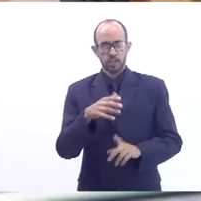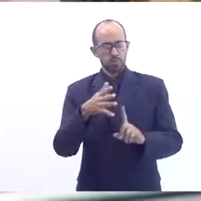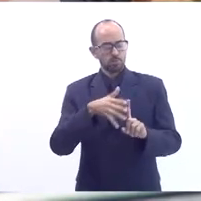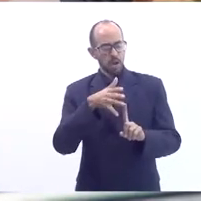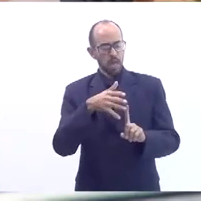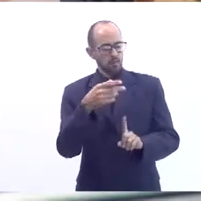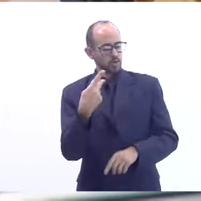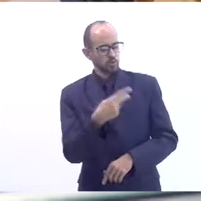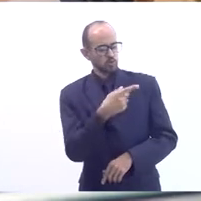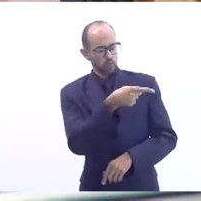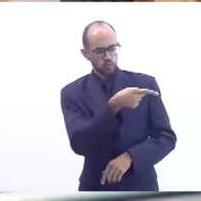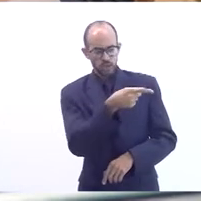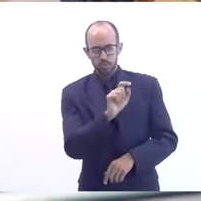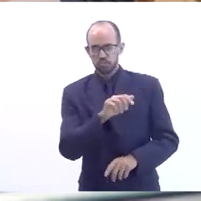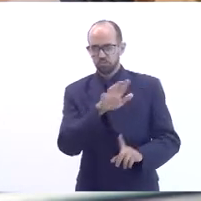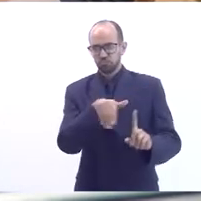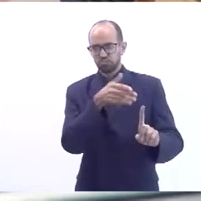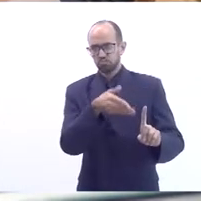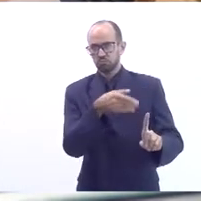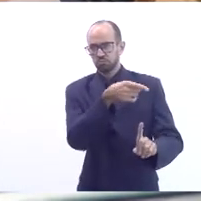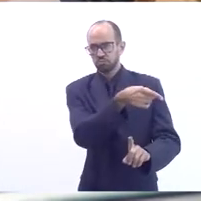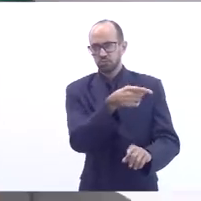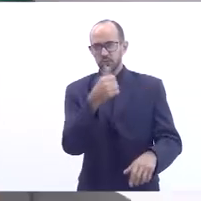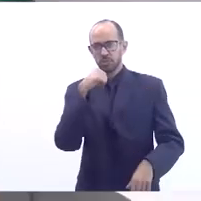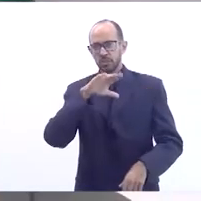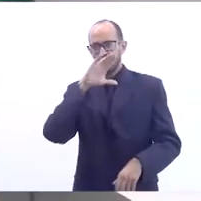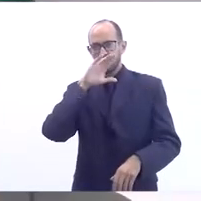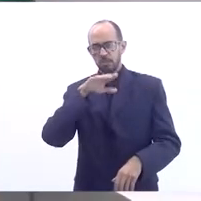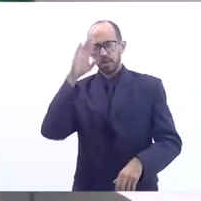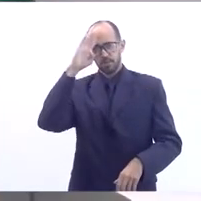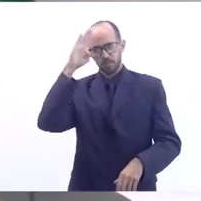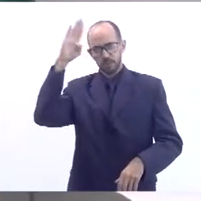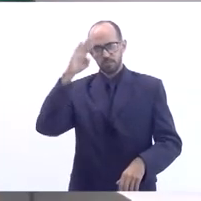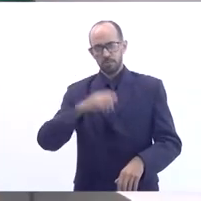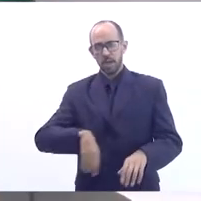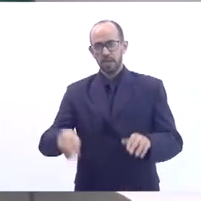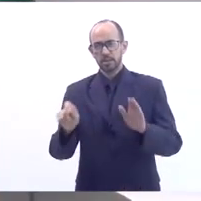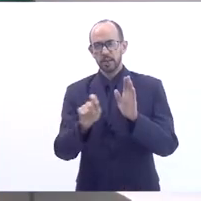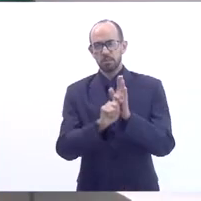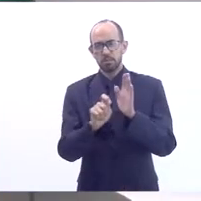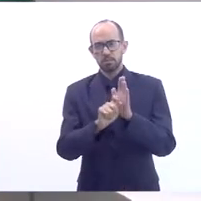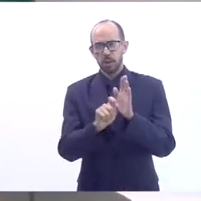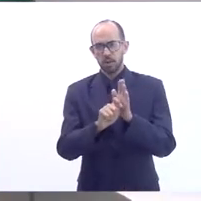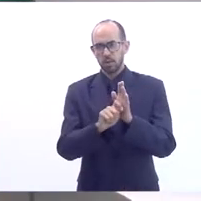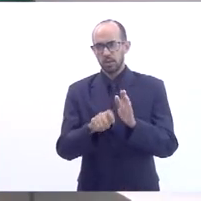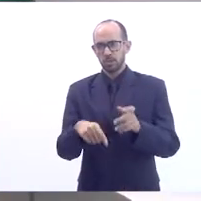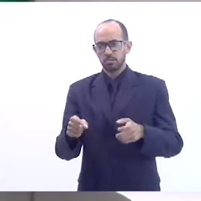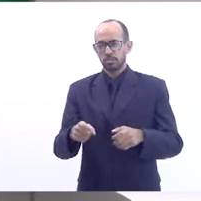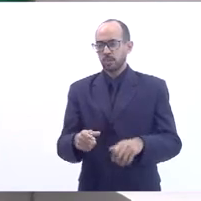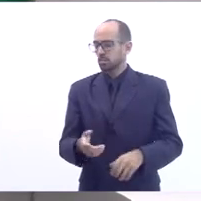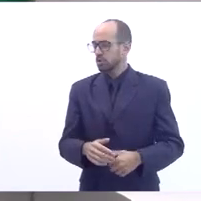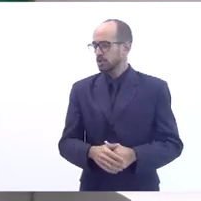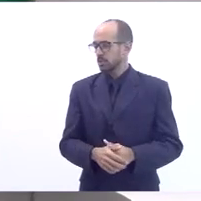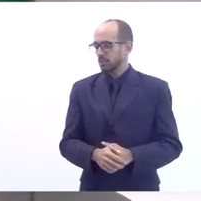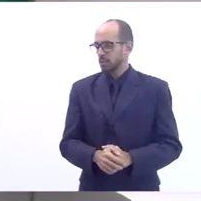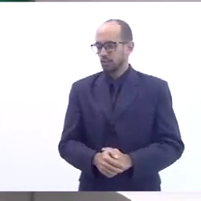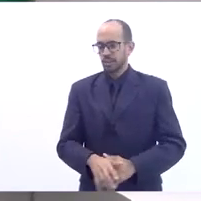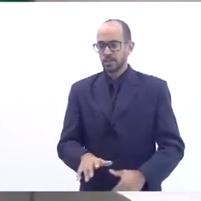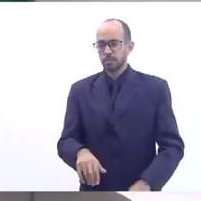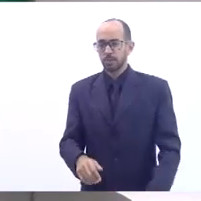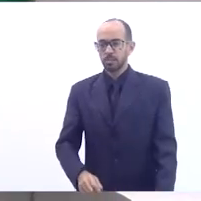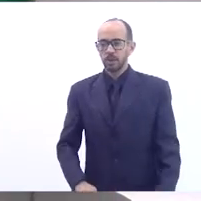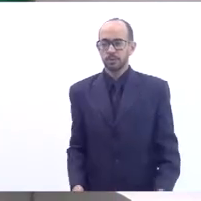Você é uma das Mães principais da lei da cannabis medicinal vários outros estados estão correndo atrás